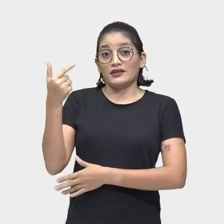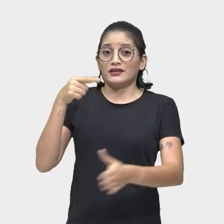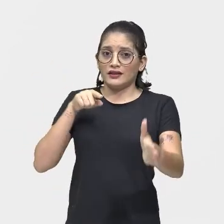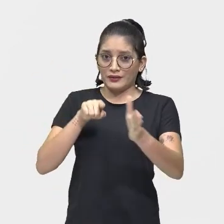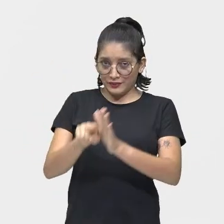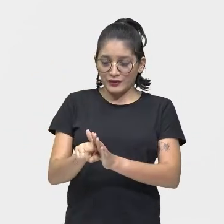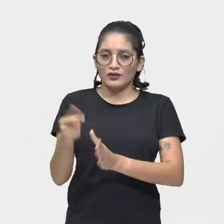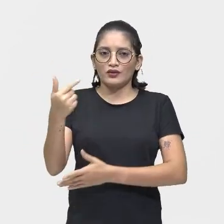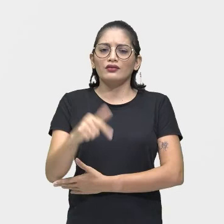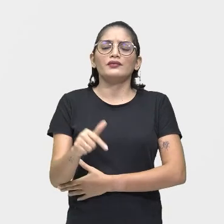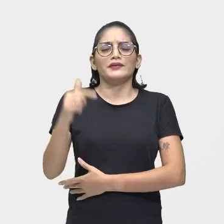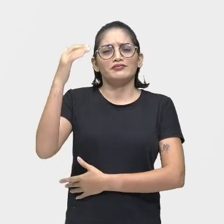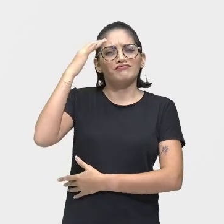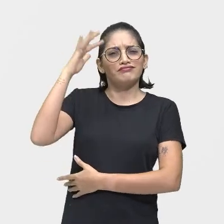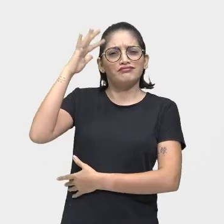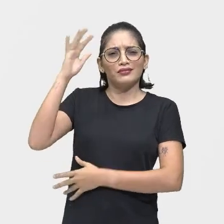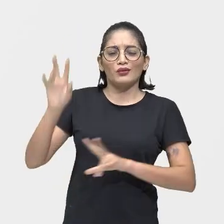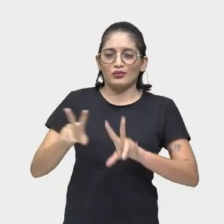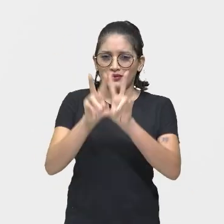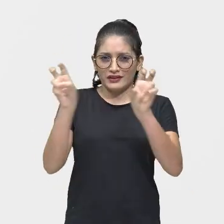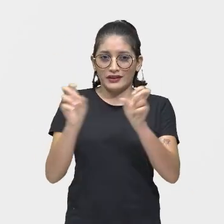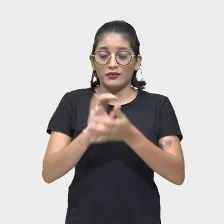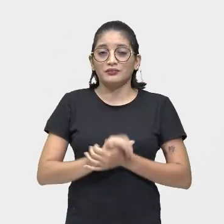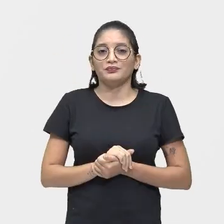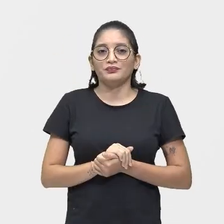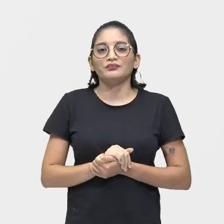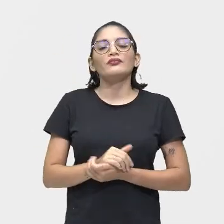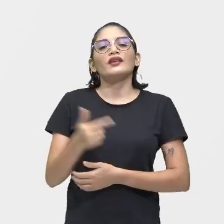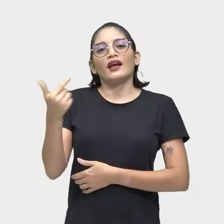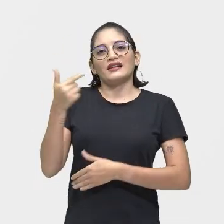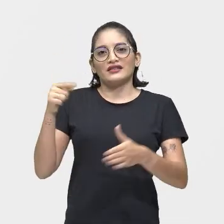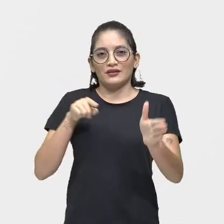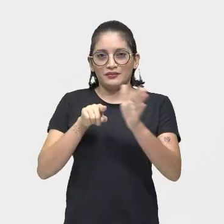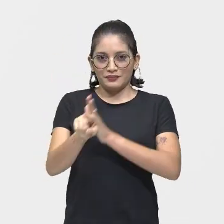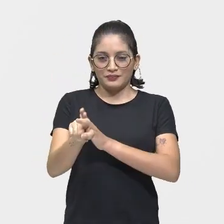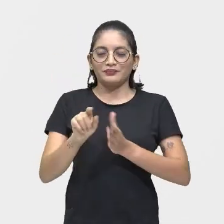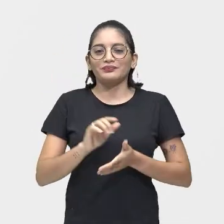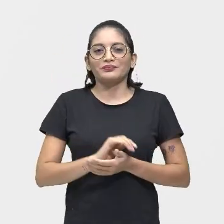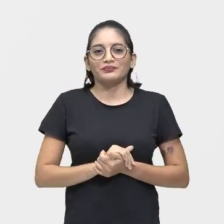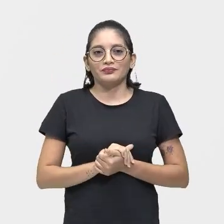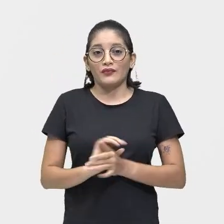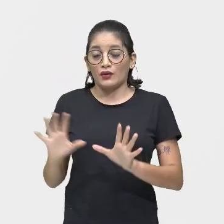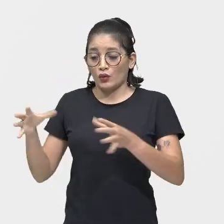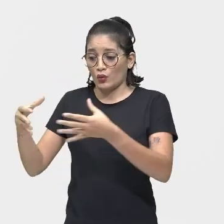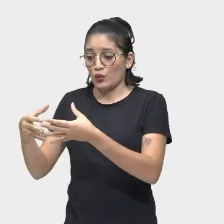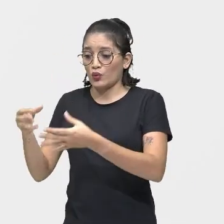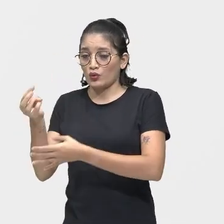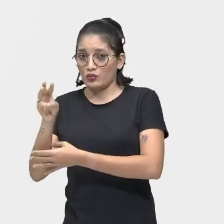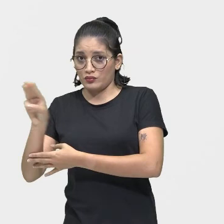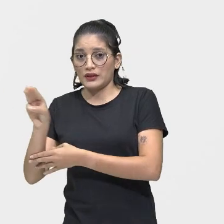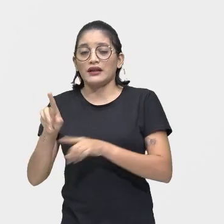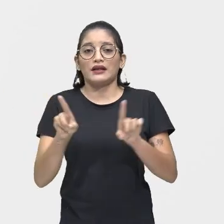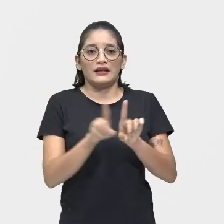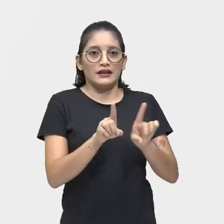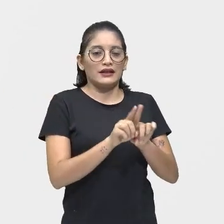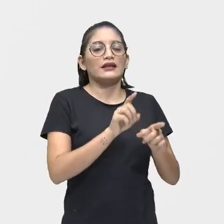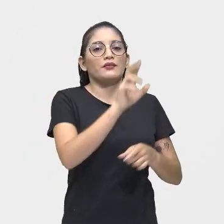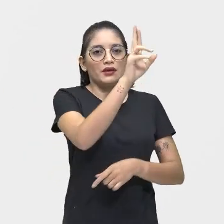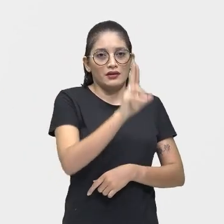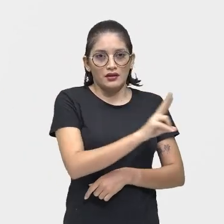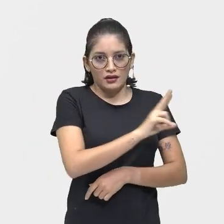para a gente refletir em cima disso. Segunda questão para a gente na tela. Os bandeirantes e jesuítas tiveram